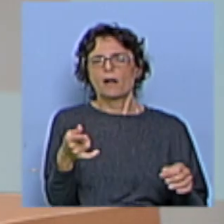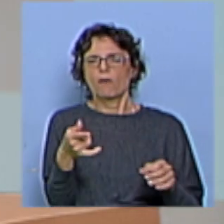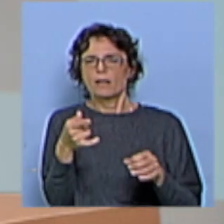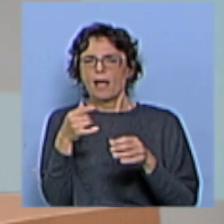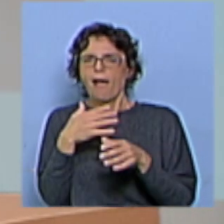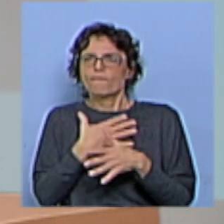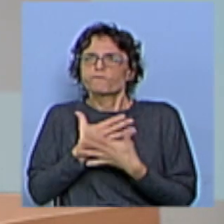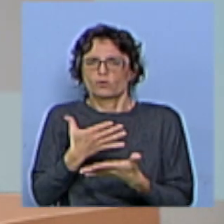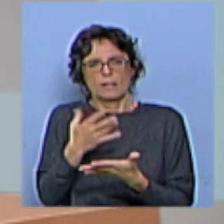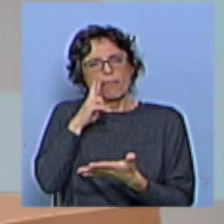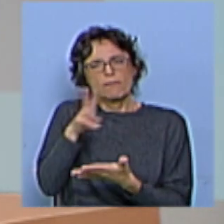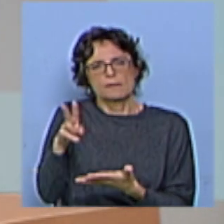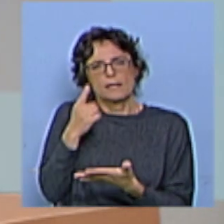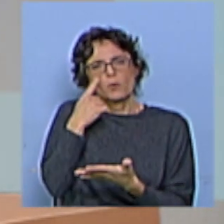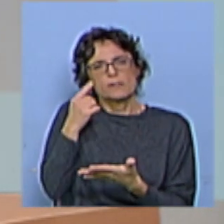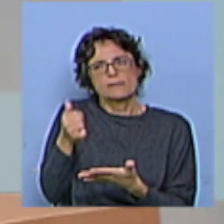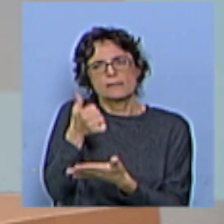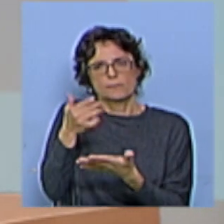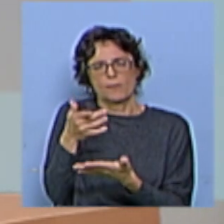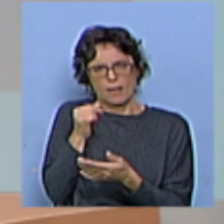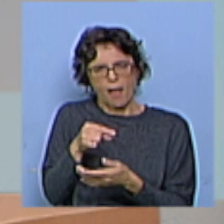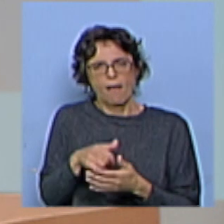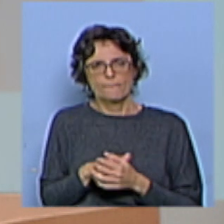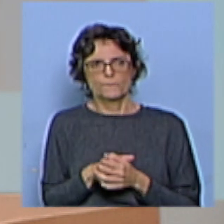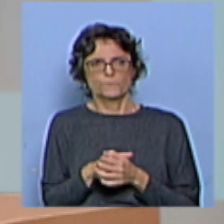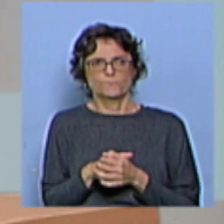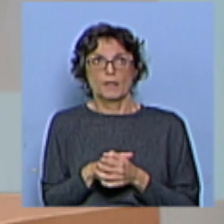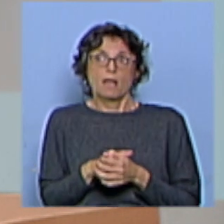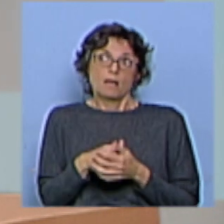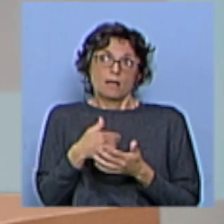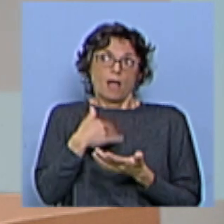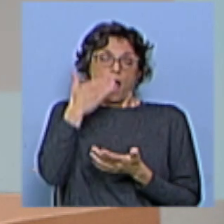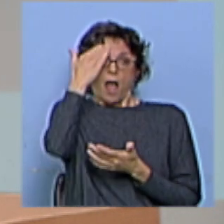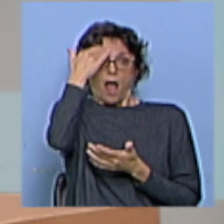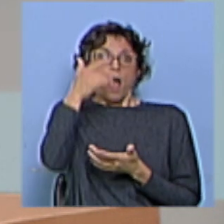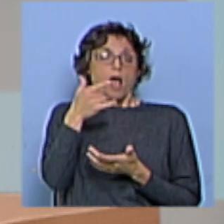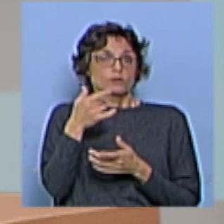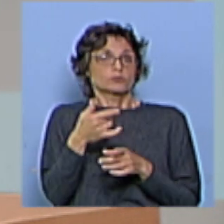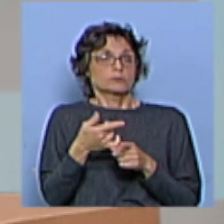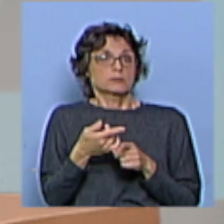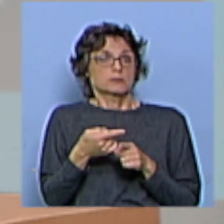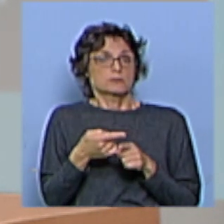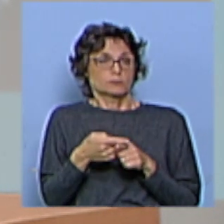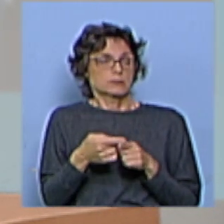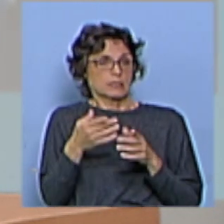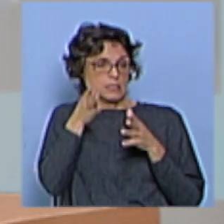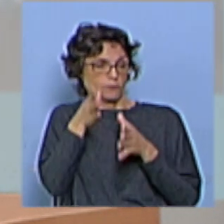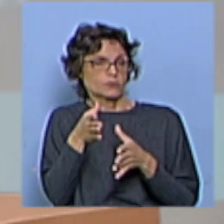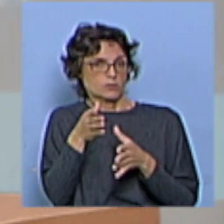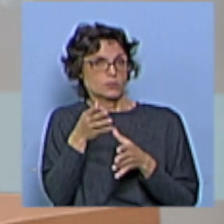o interesse das comunidades, para além de outros fatores, existe um que me parece absolutamente